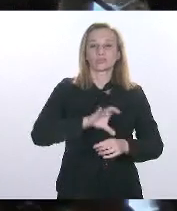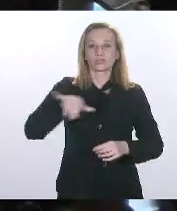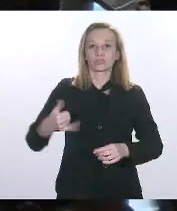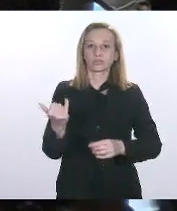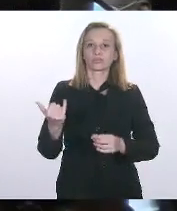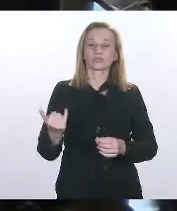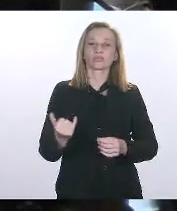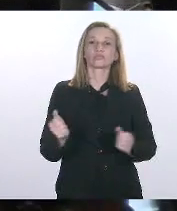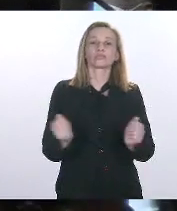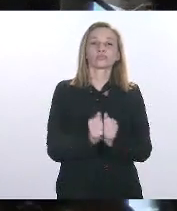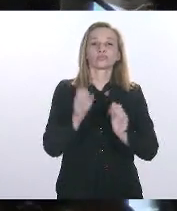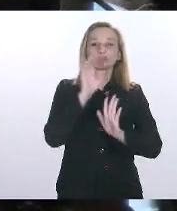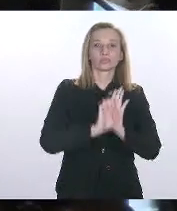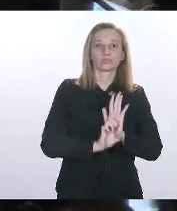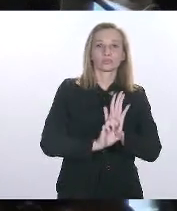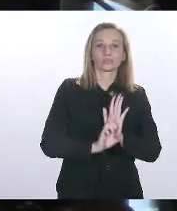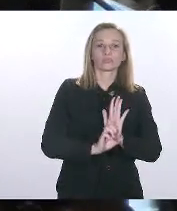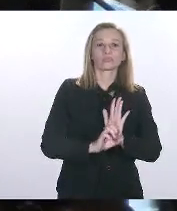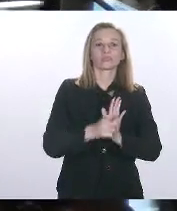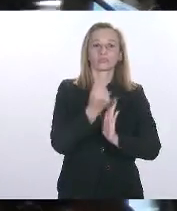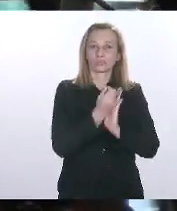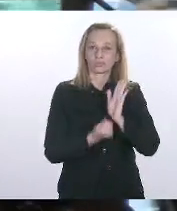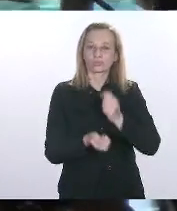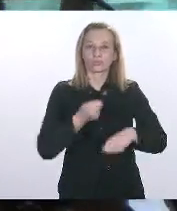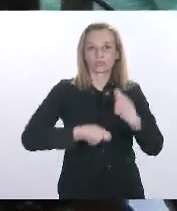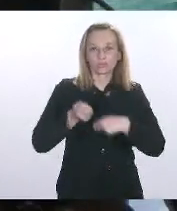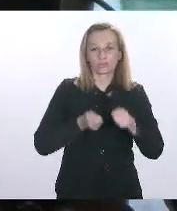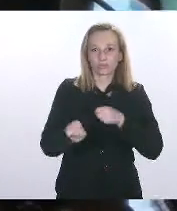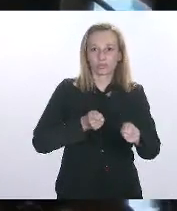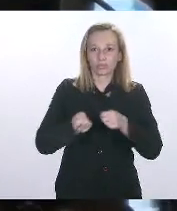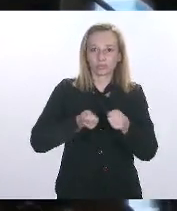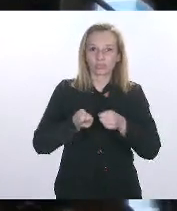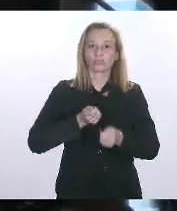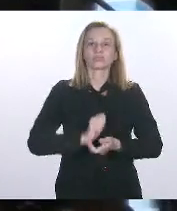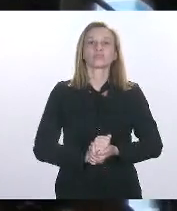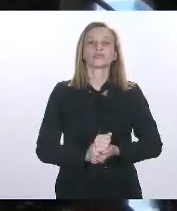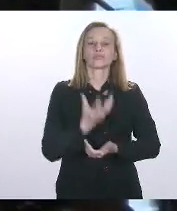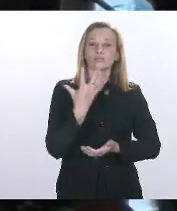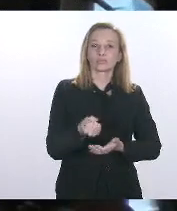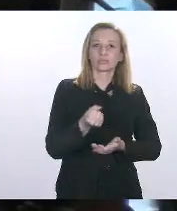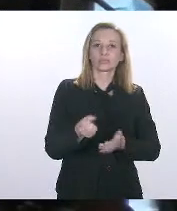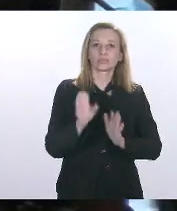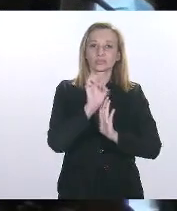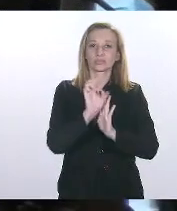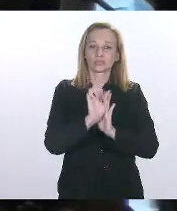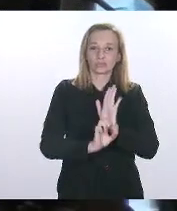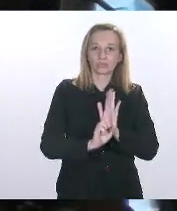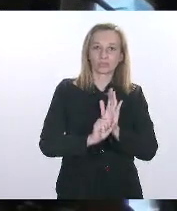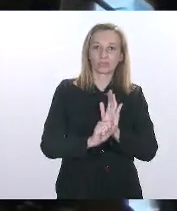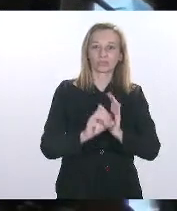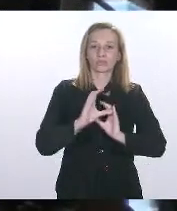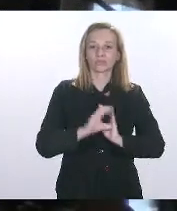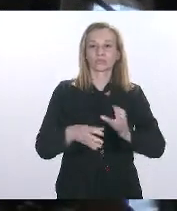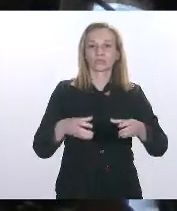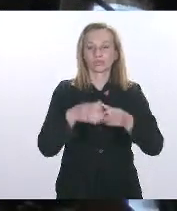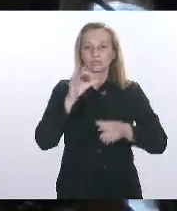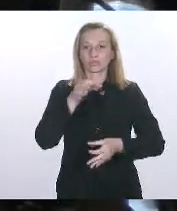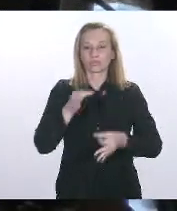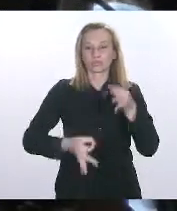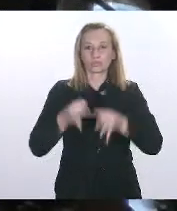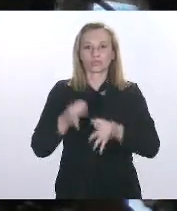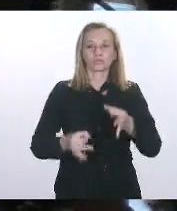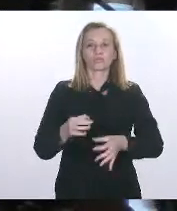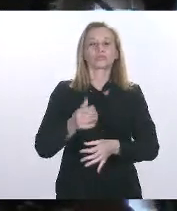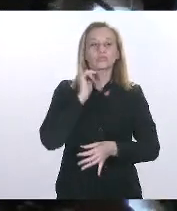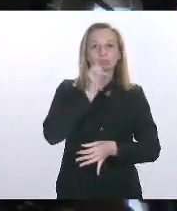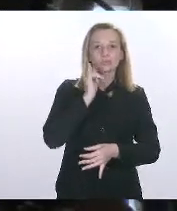com emendas. E de Orçamento, Finanças, Fiscalização Financeira e Controle, favorável com as emendas da Comissão de Constituição e Justiça. Relatores, deputado